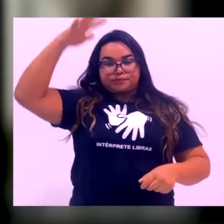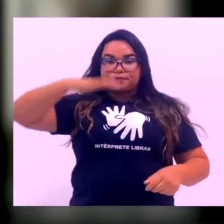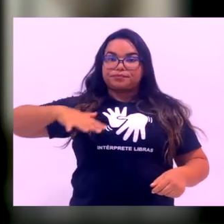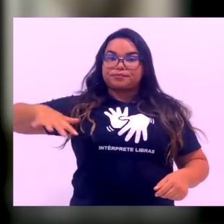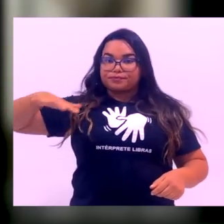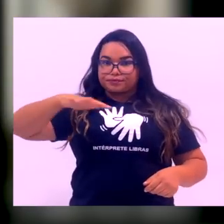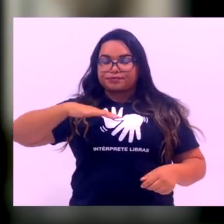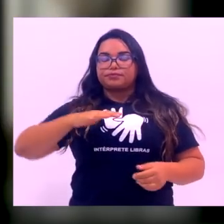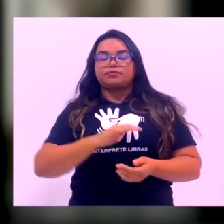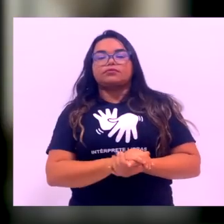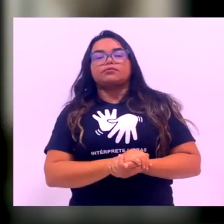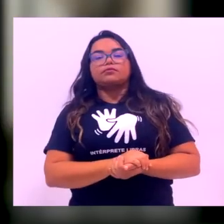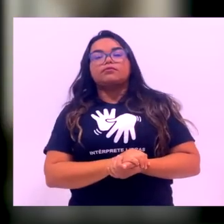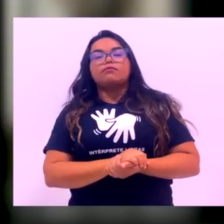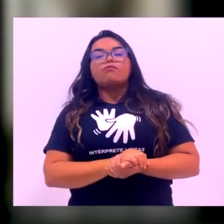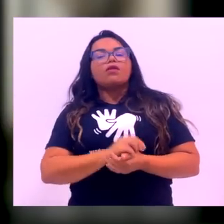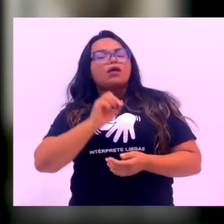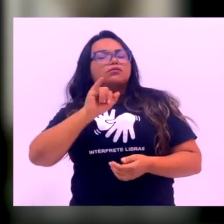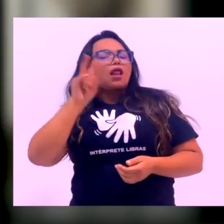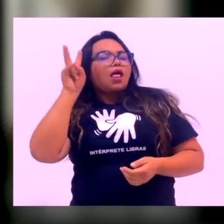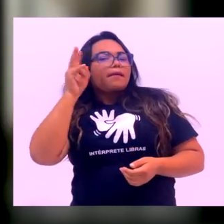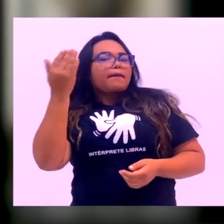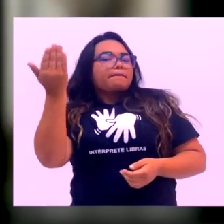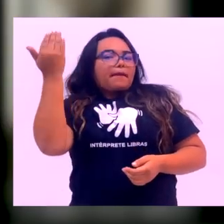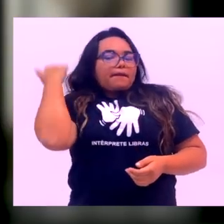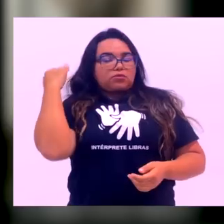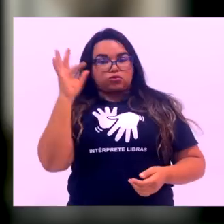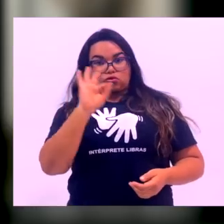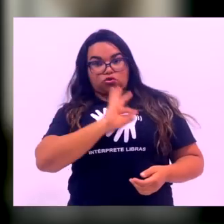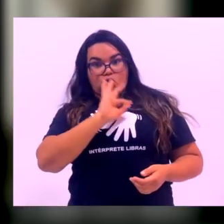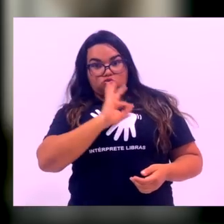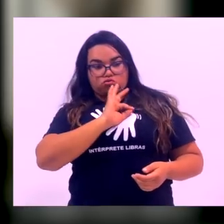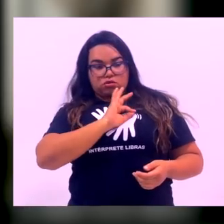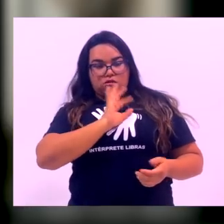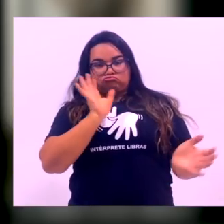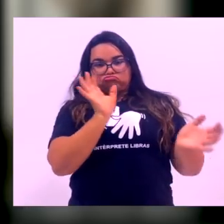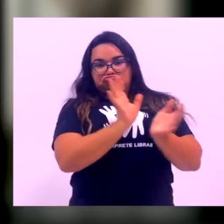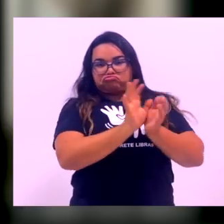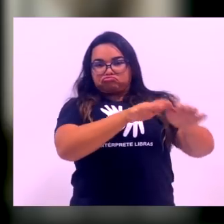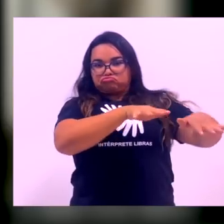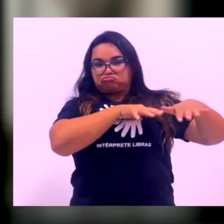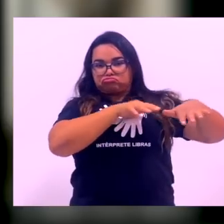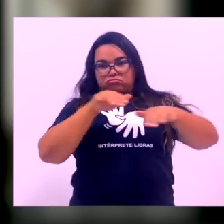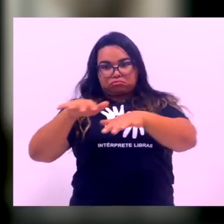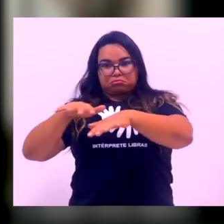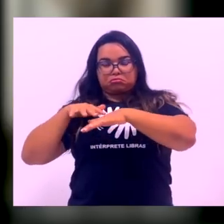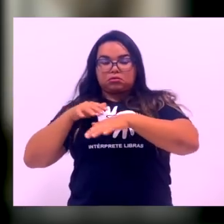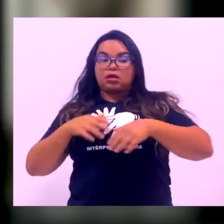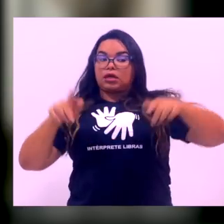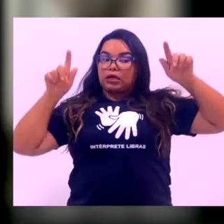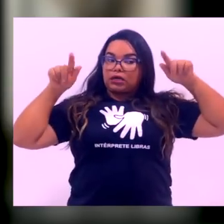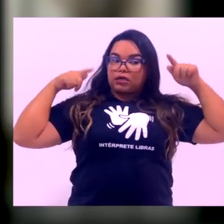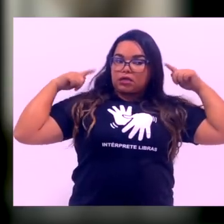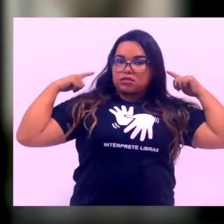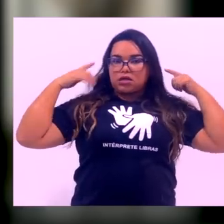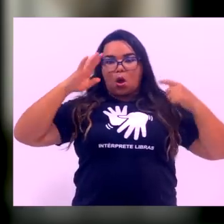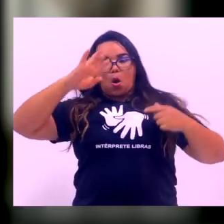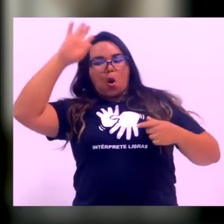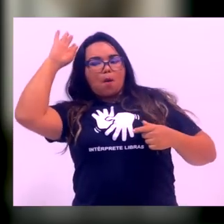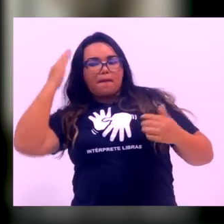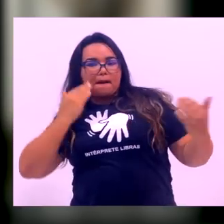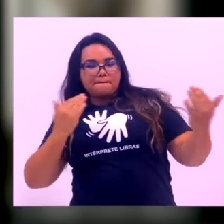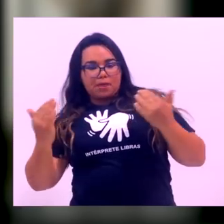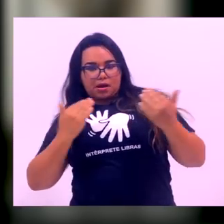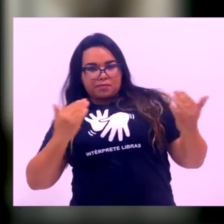Agora, se nós olharmos os soldados daqueles dias antigos, a Grécia e Roma nos